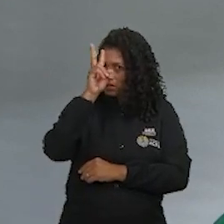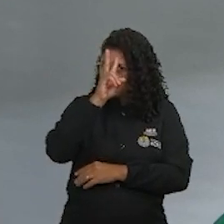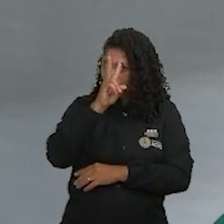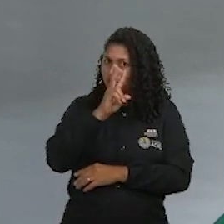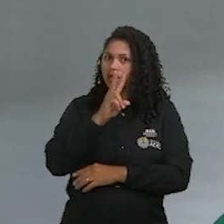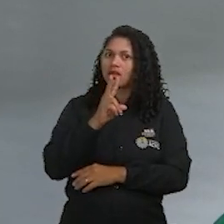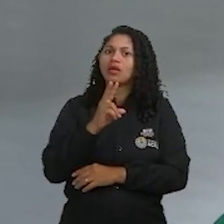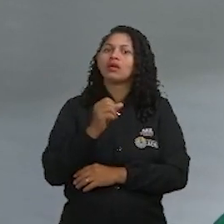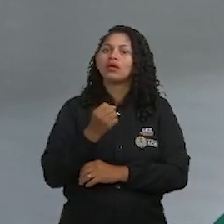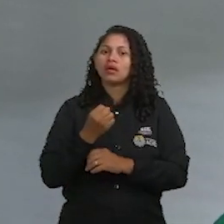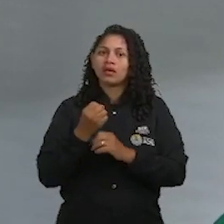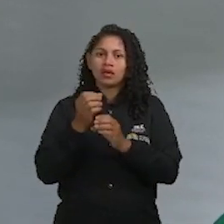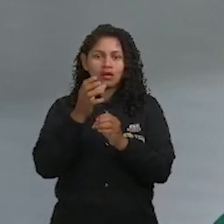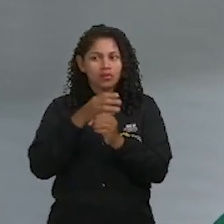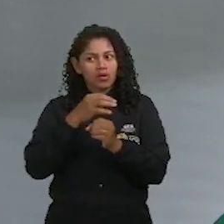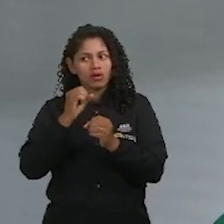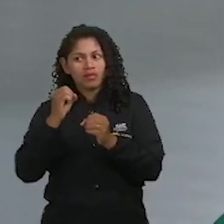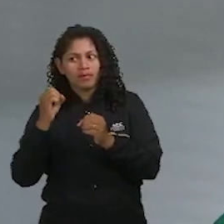tá? Lado